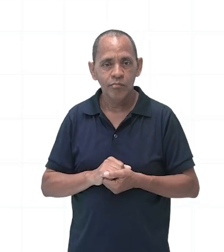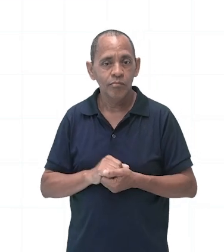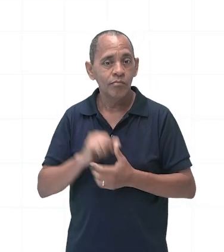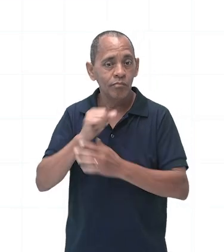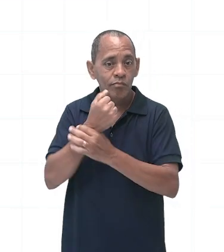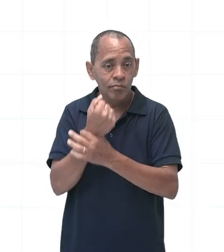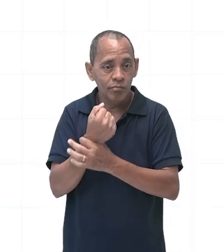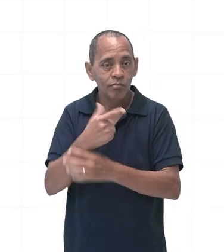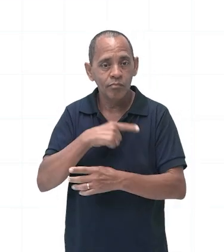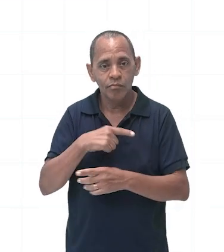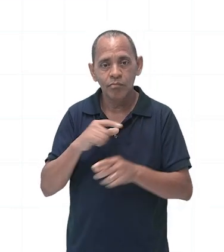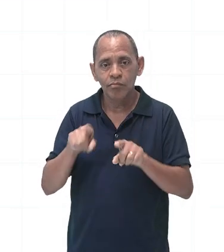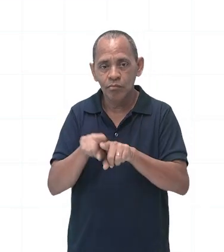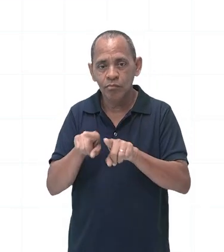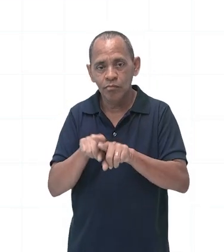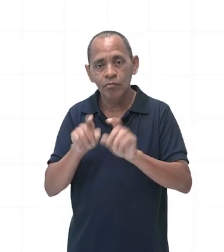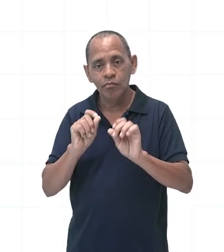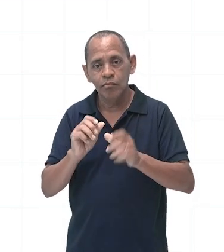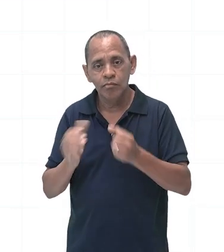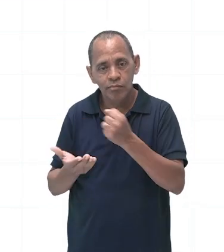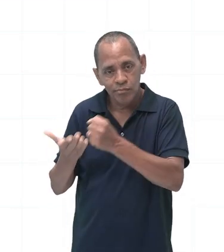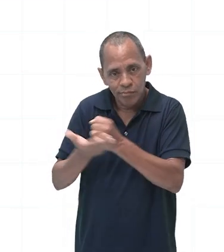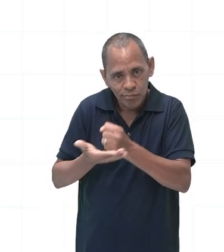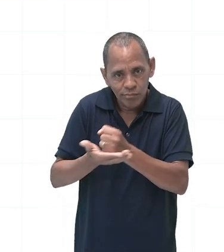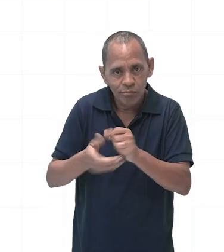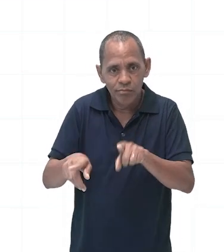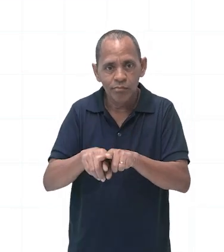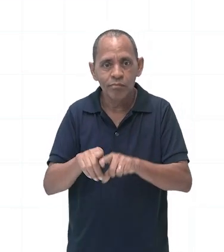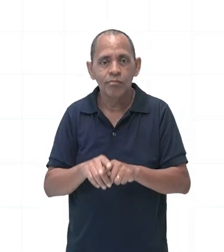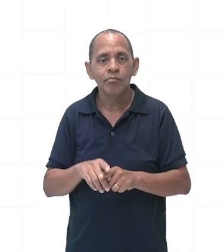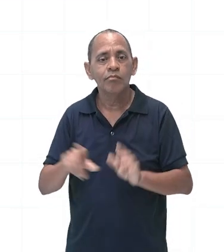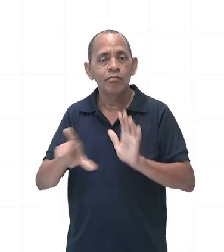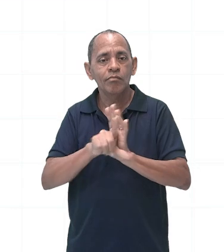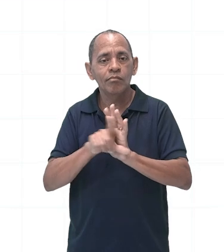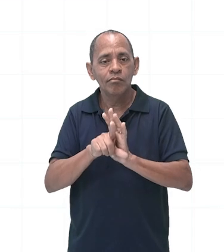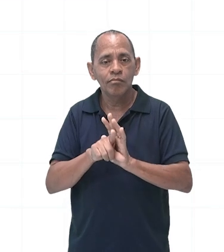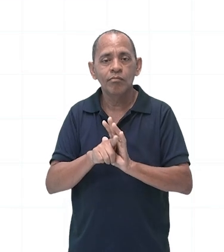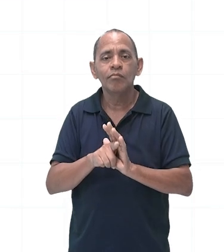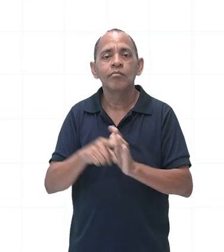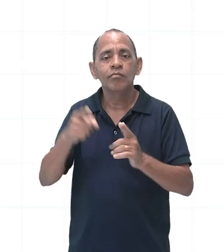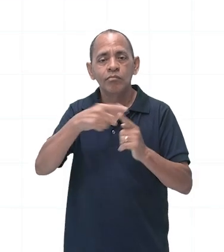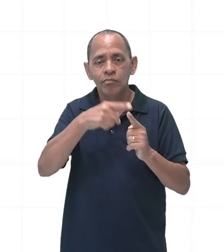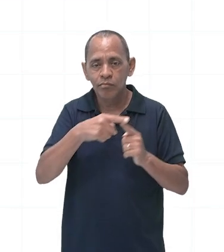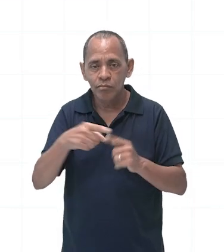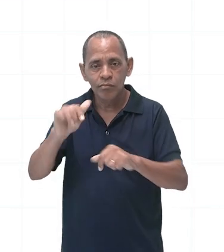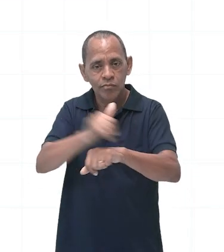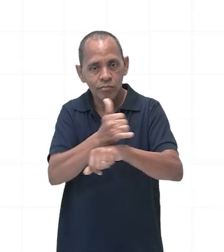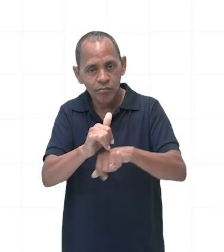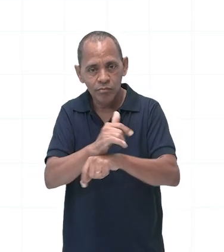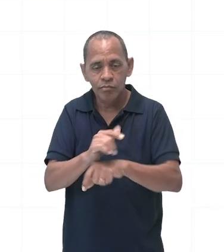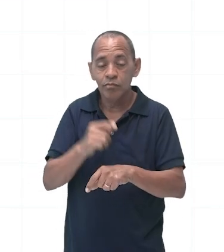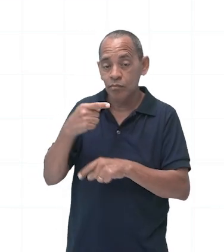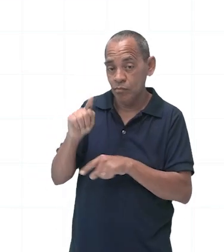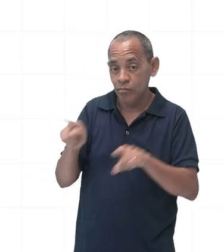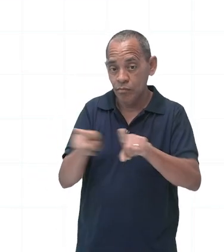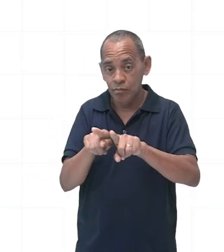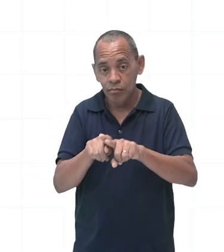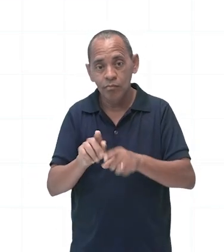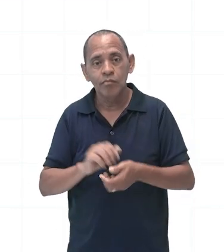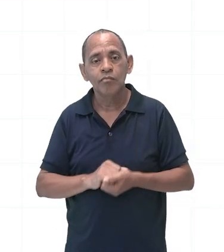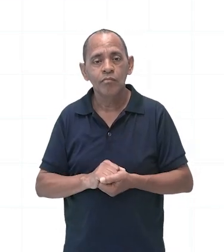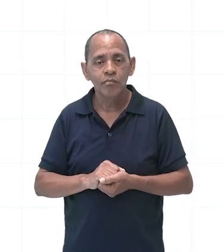lei, assegurando-se-lhes, por lei ou por outros meios, todas as oportunidades e facilidades, a fim